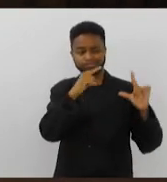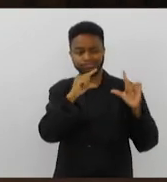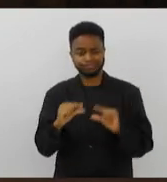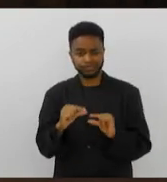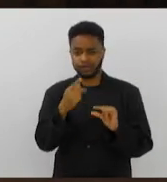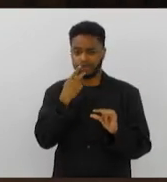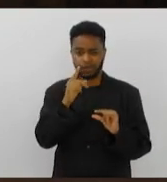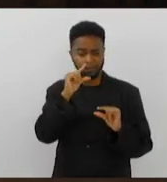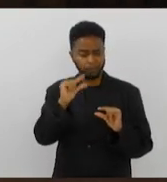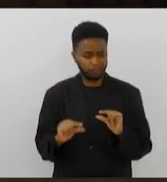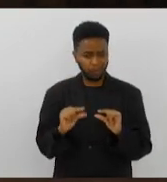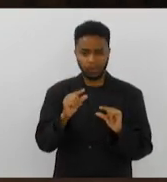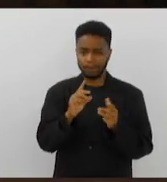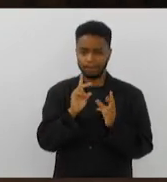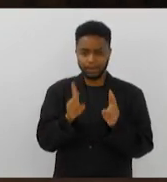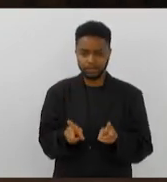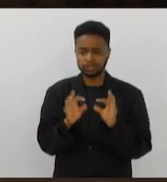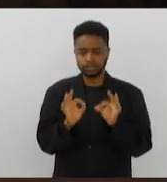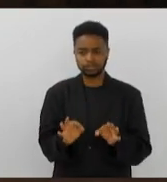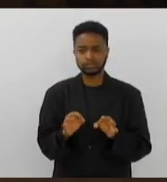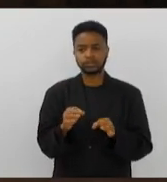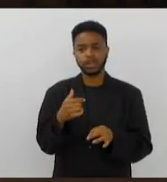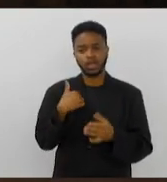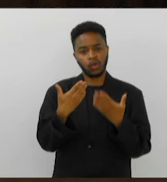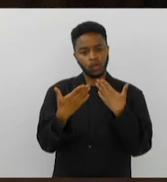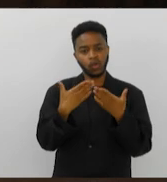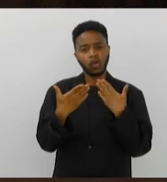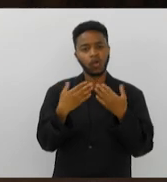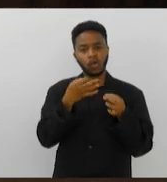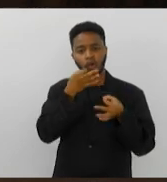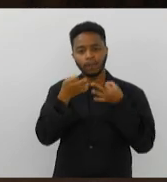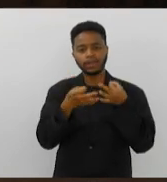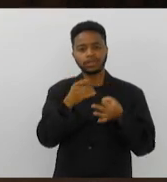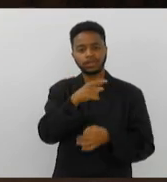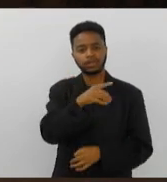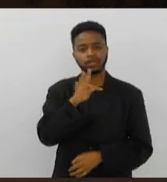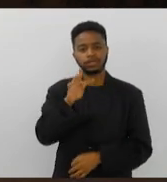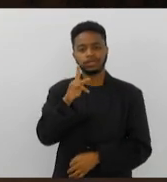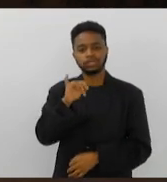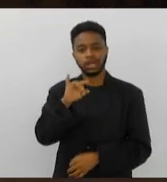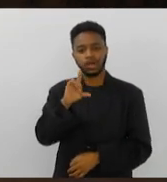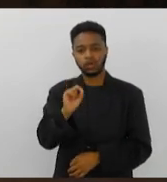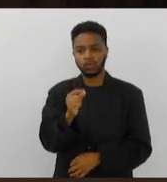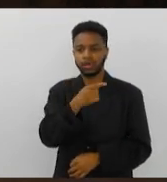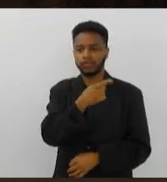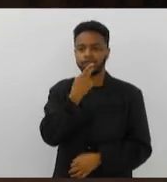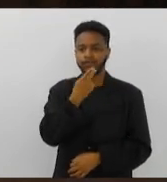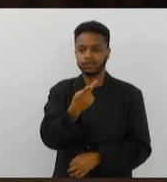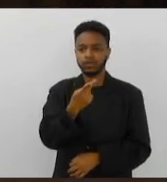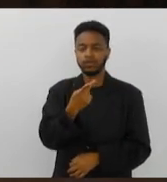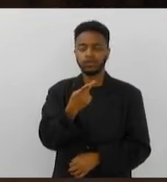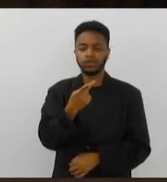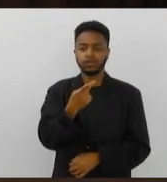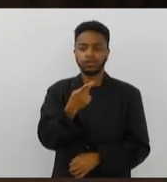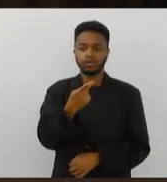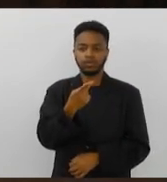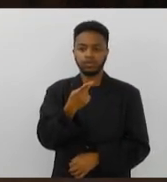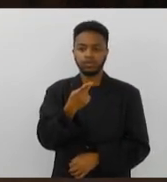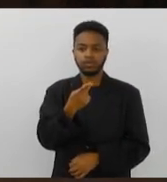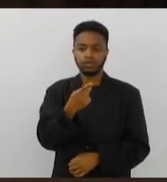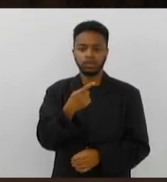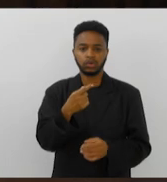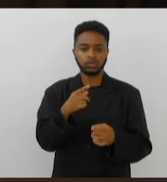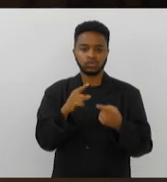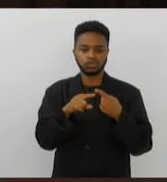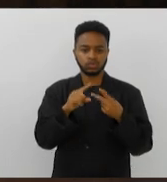Afonso Graças a Deus eu até tava comentando com o Thiago a Thiago falou com as com as duas funcionárias do do do escritório